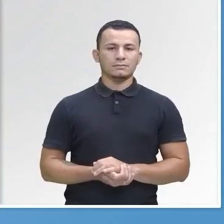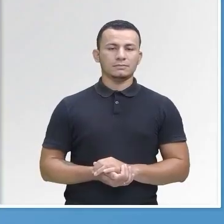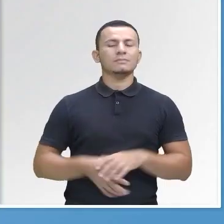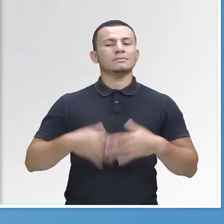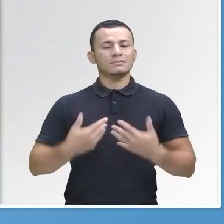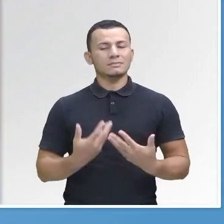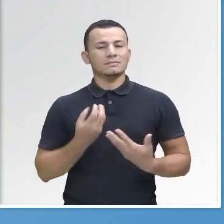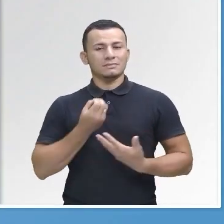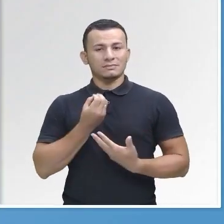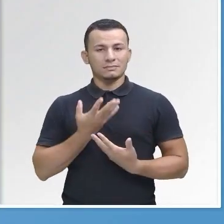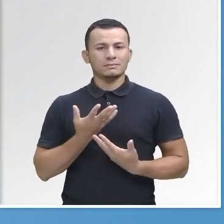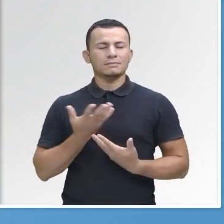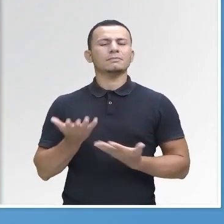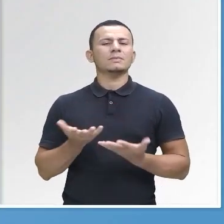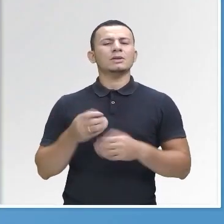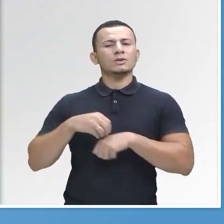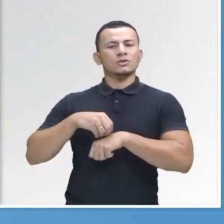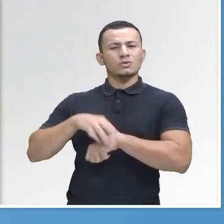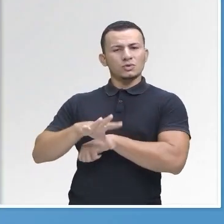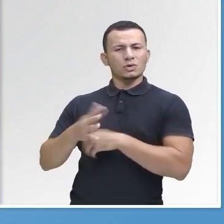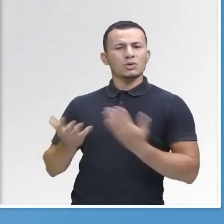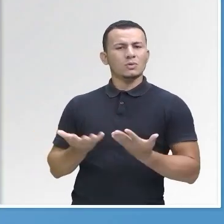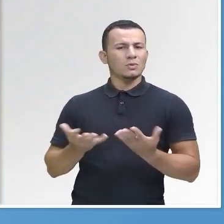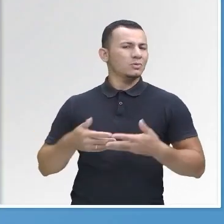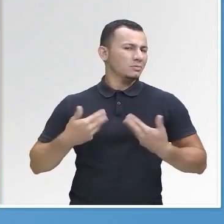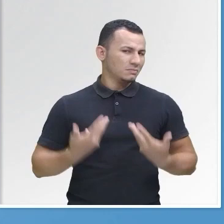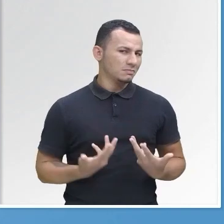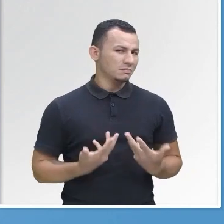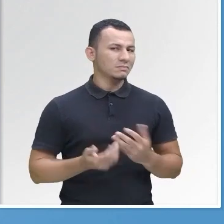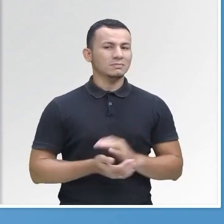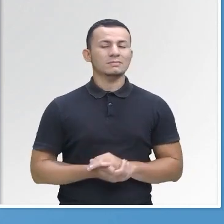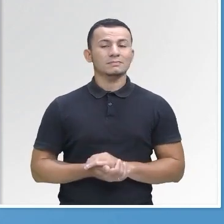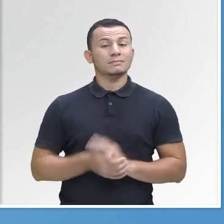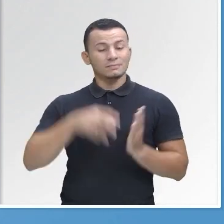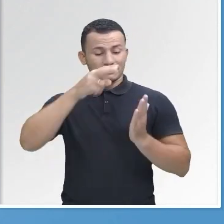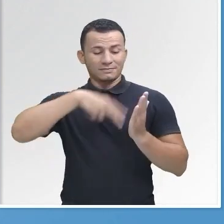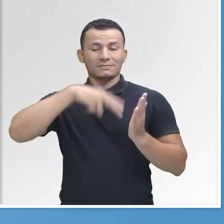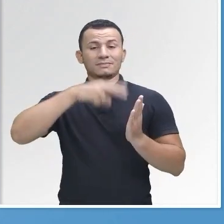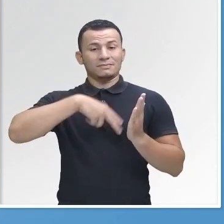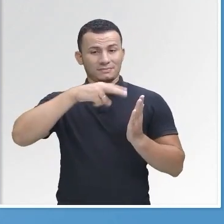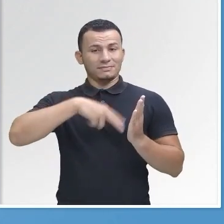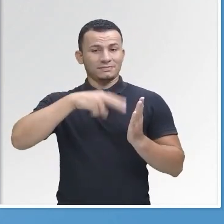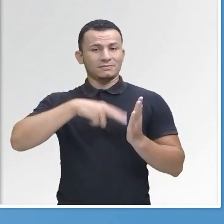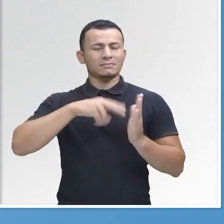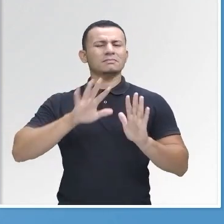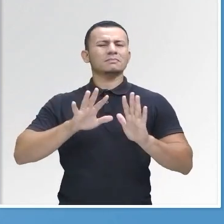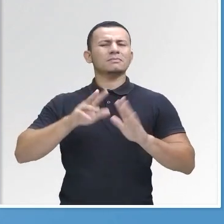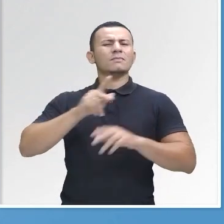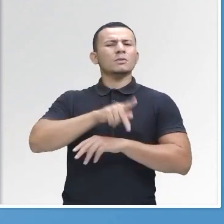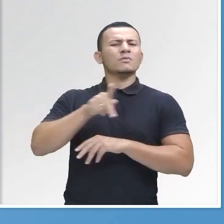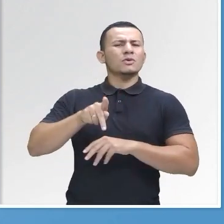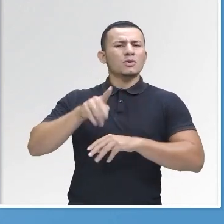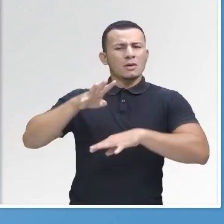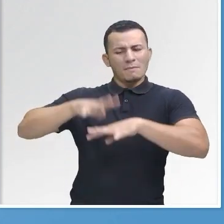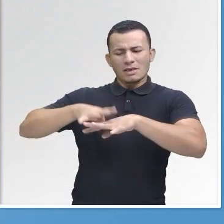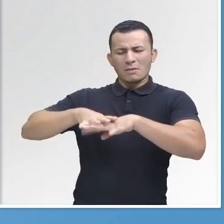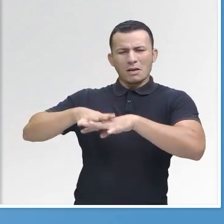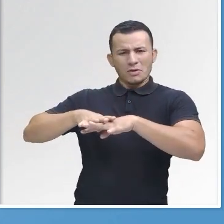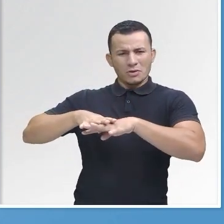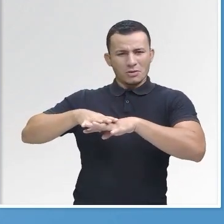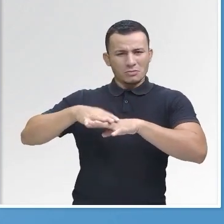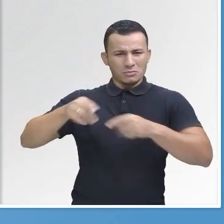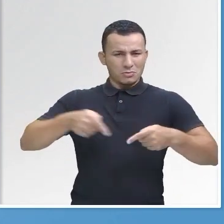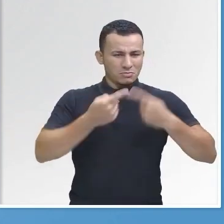Muito bem. E qual é a nossa dica de hoje? Nossa dica de hoje é leitura. Professor, mas a aula é de matemática. Preste